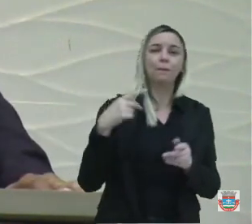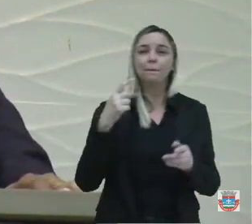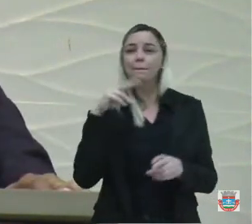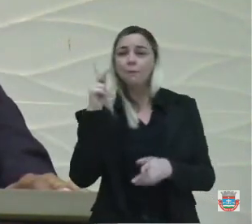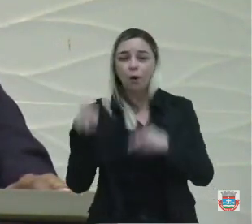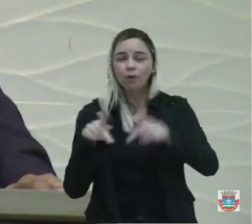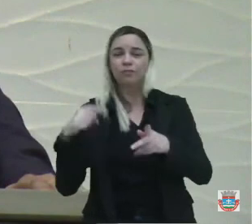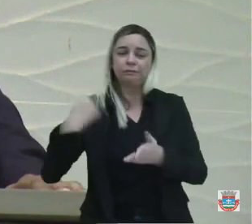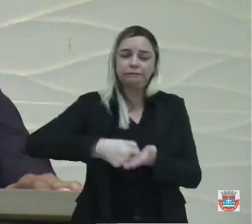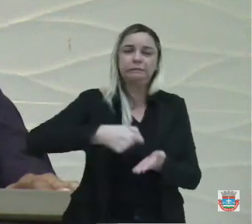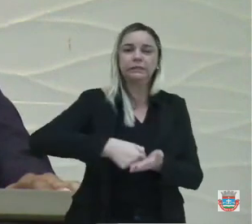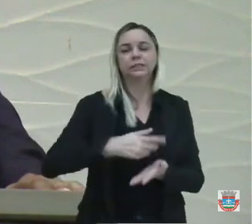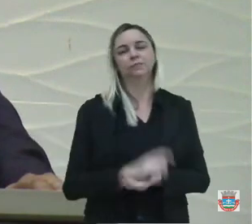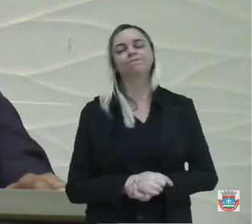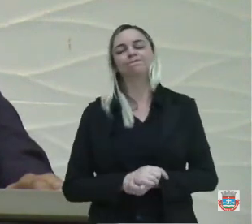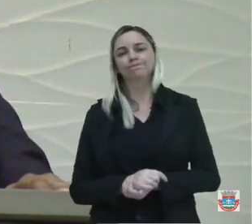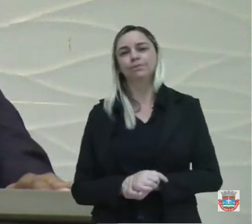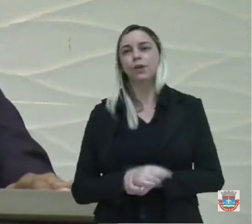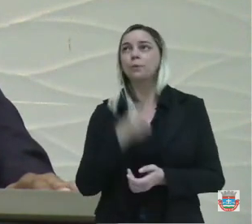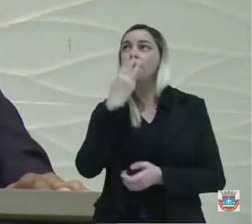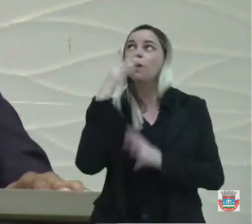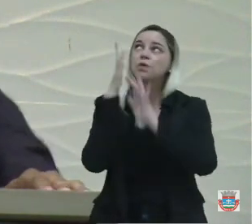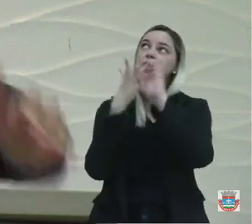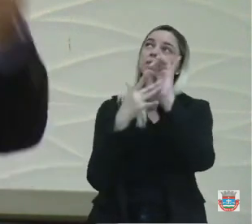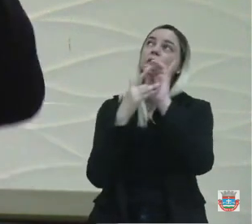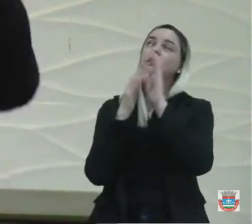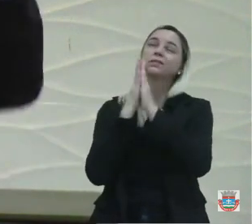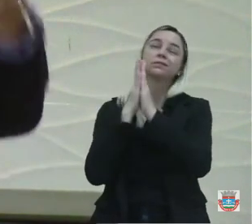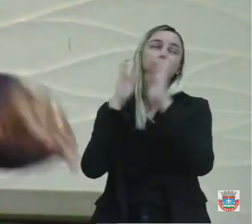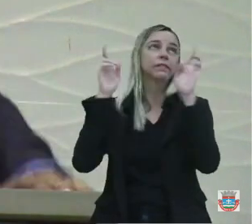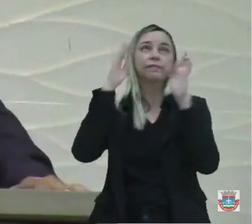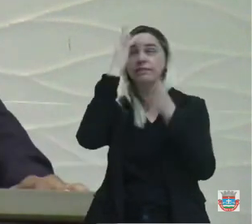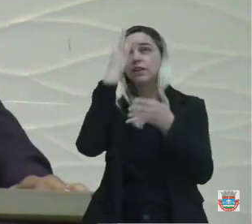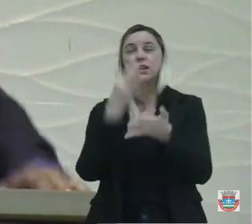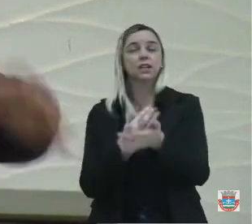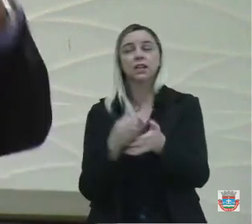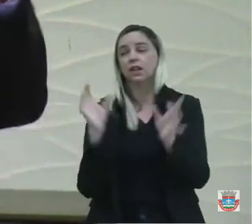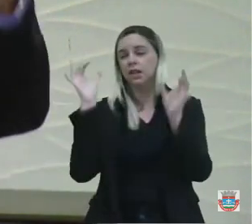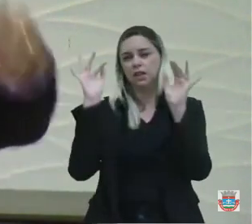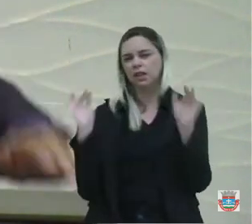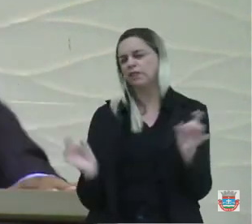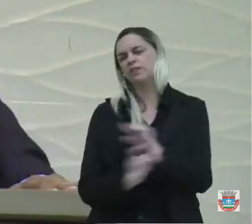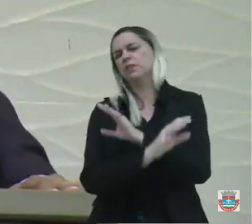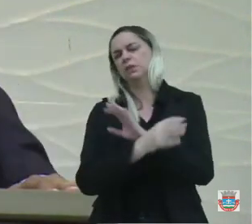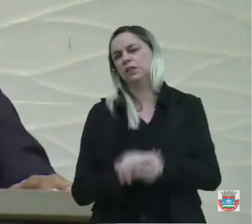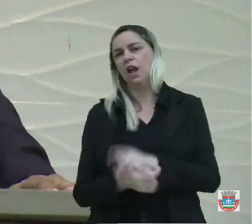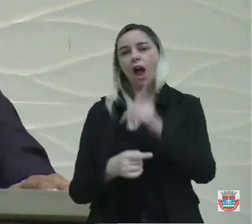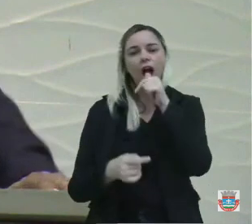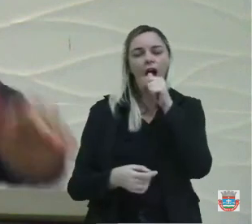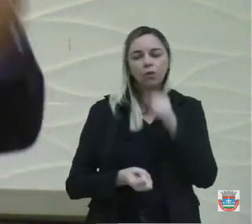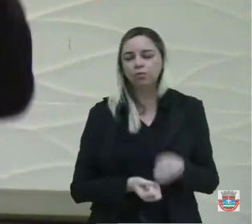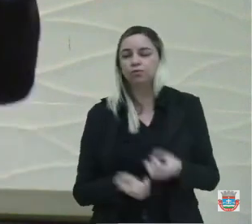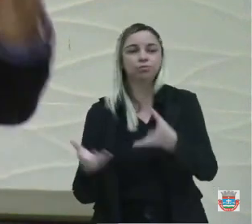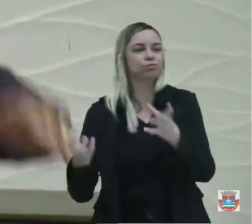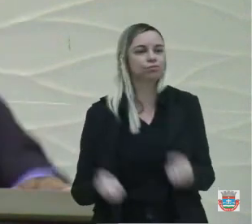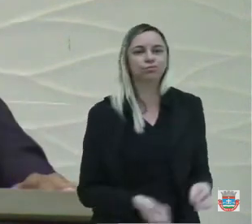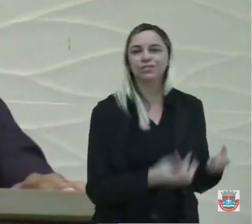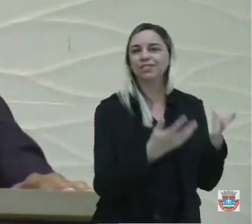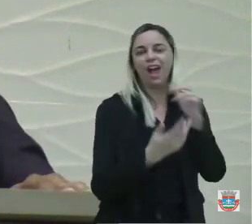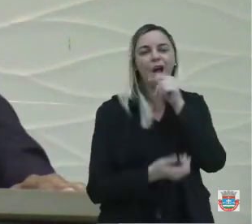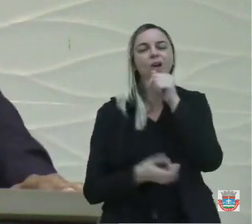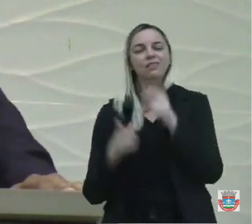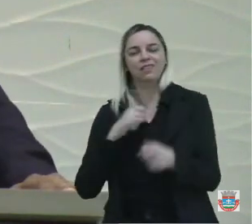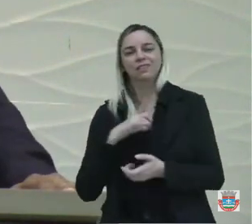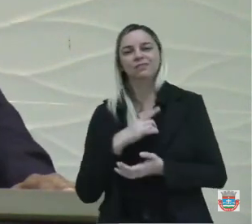Deus, né? E no bom Jesus que vai ser terminado aquela obra e vai ter água para todo mundo, com a troca da tubulação lá, botando